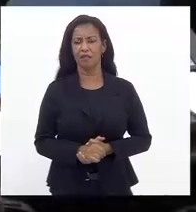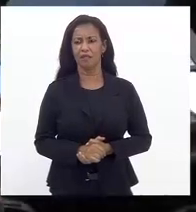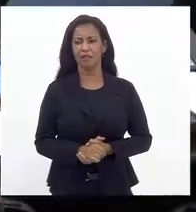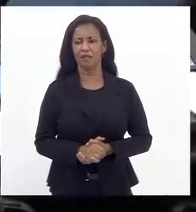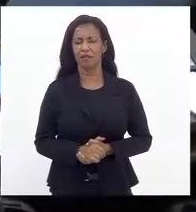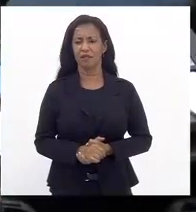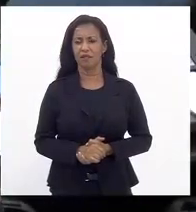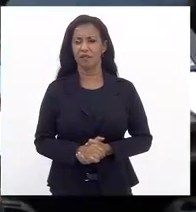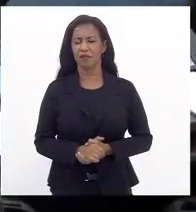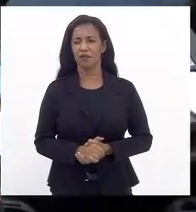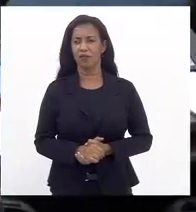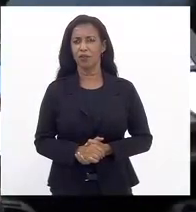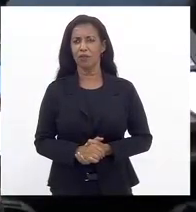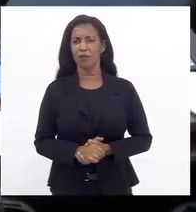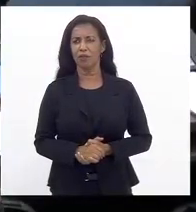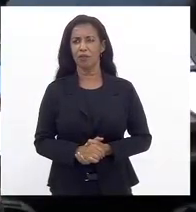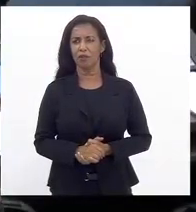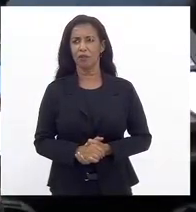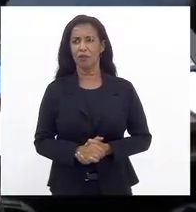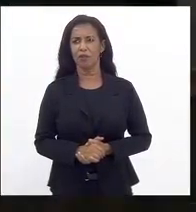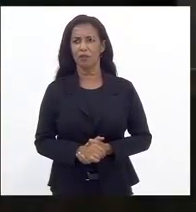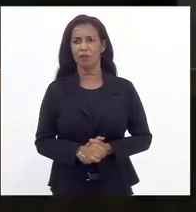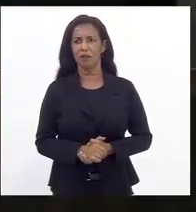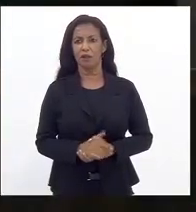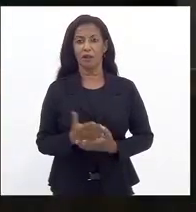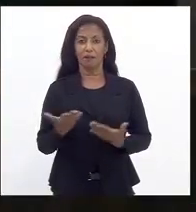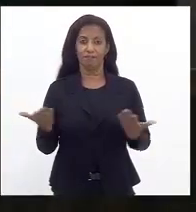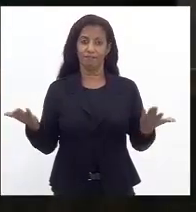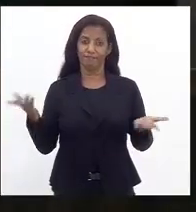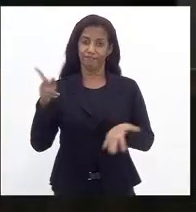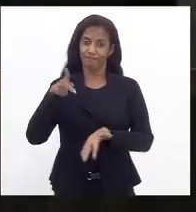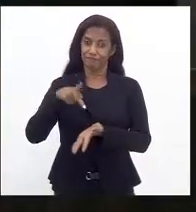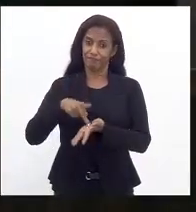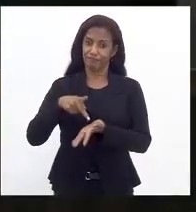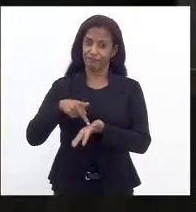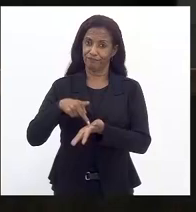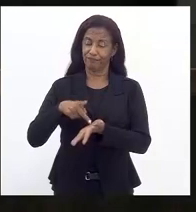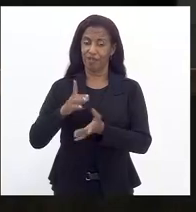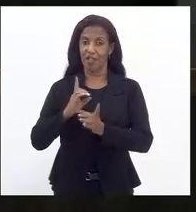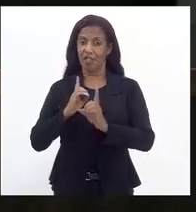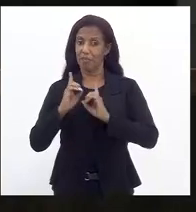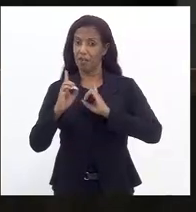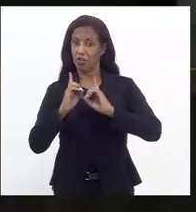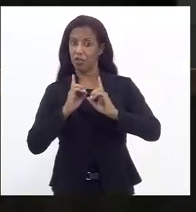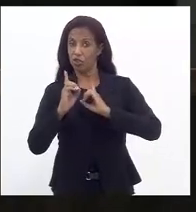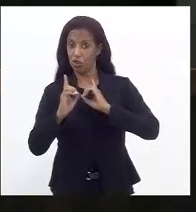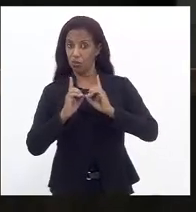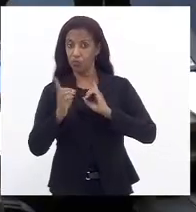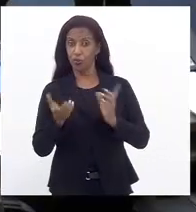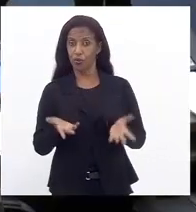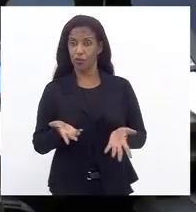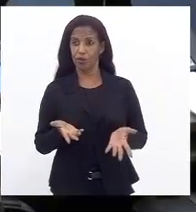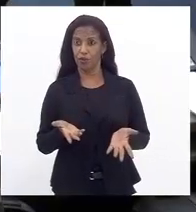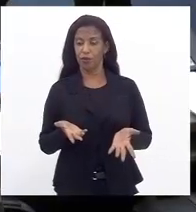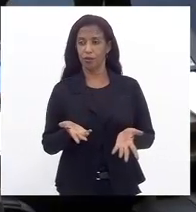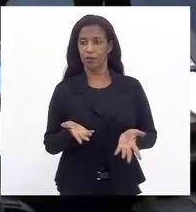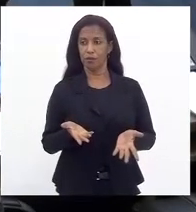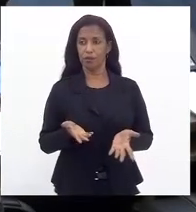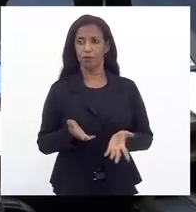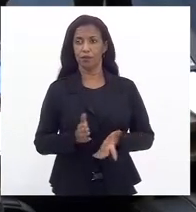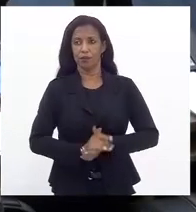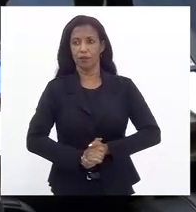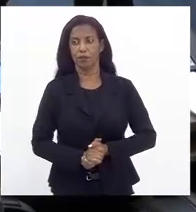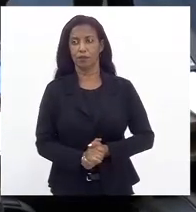a primeira nessa verdade era para discutir quem quiser discutir está aberto para discutir Ok